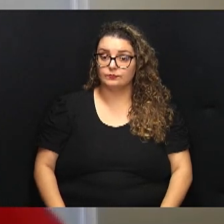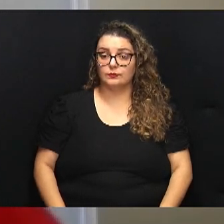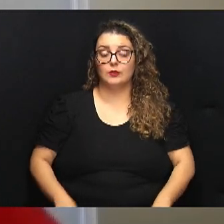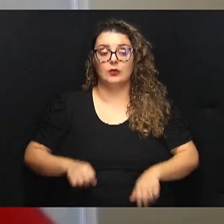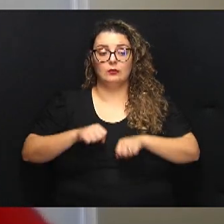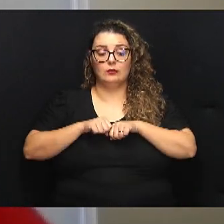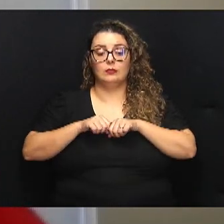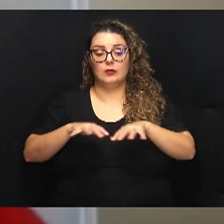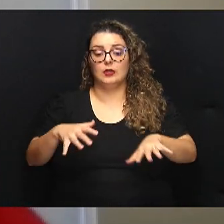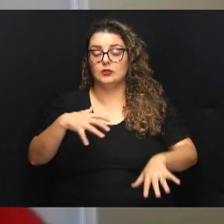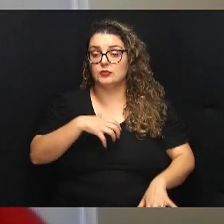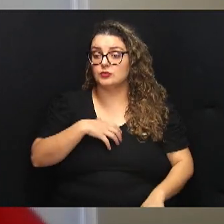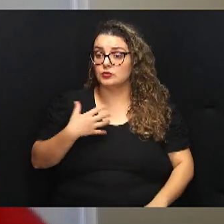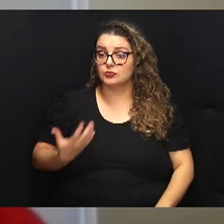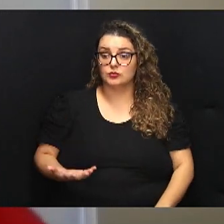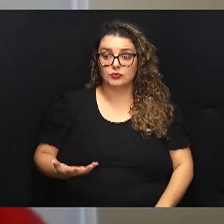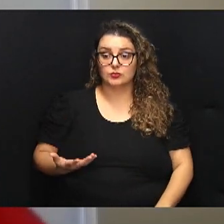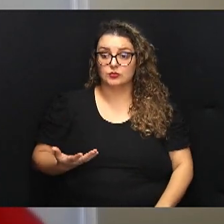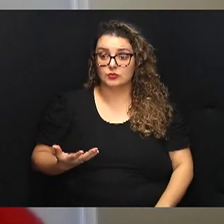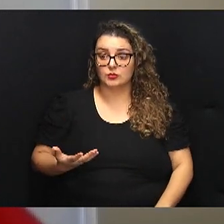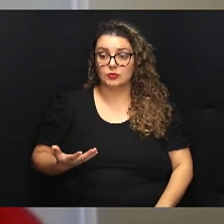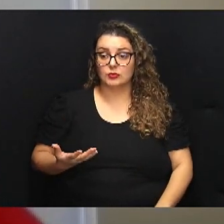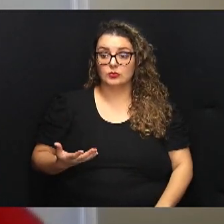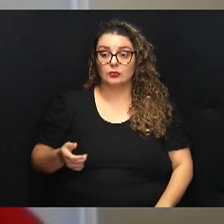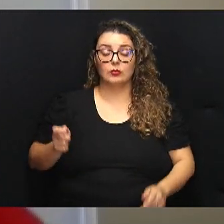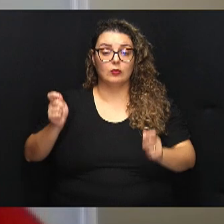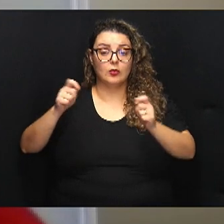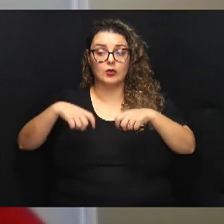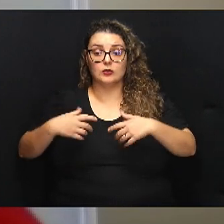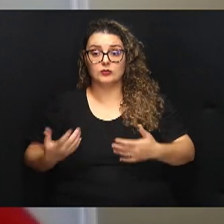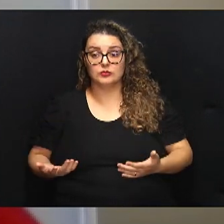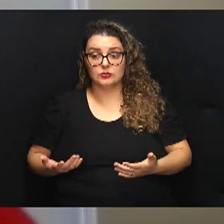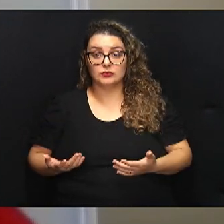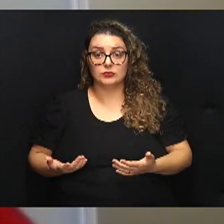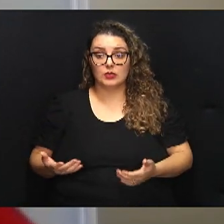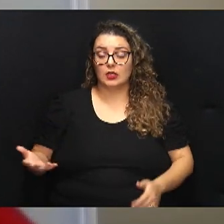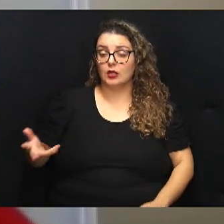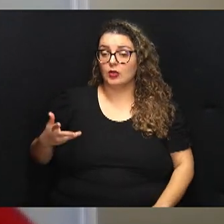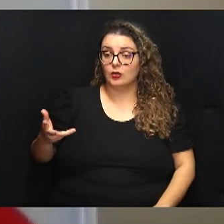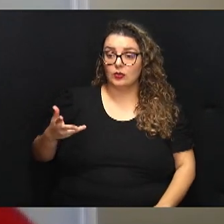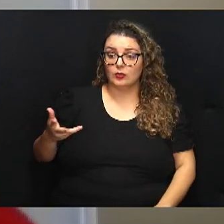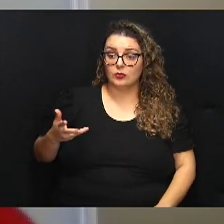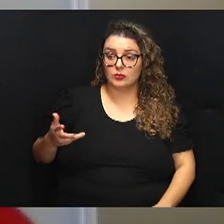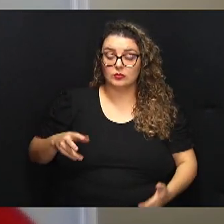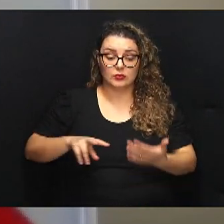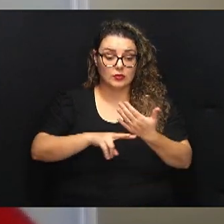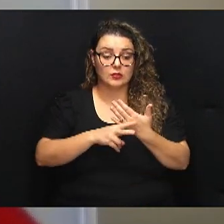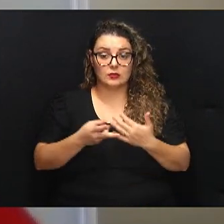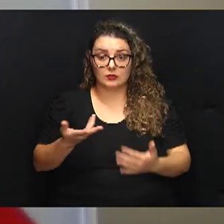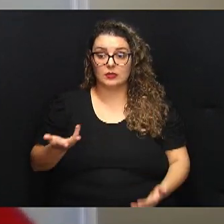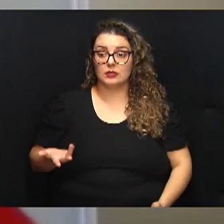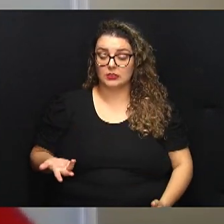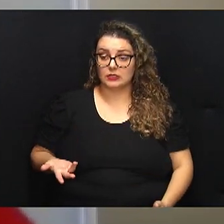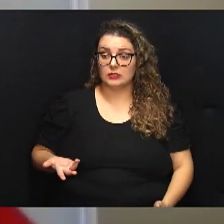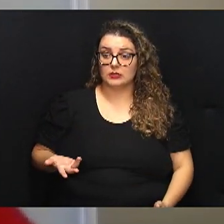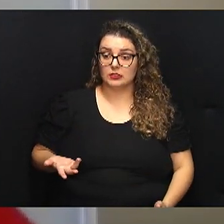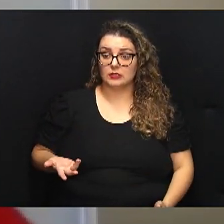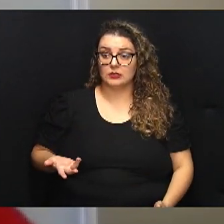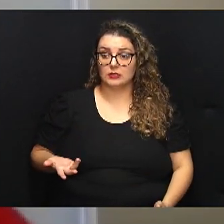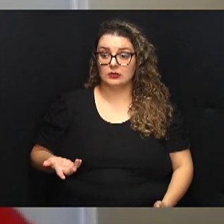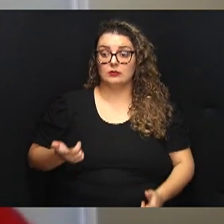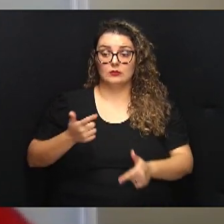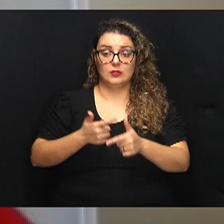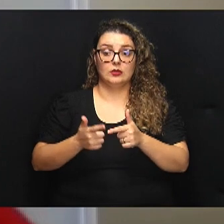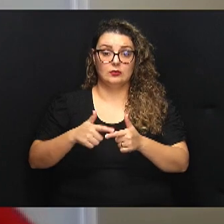pulverizar isso de uma maneira que provavelmente essa aceleração vai causar mais